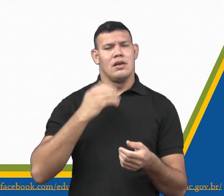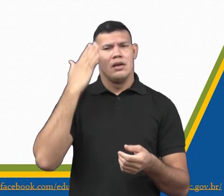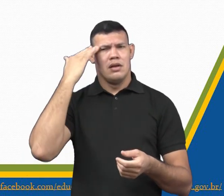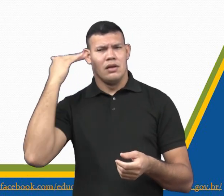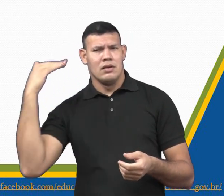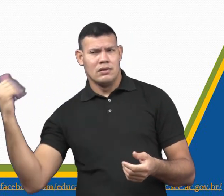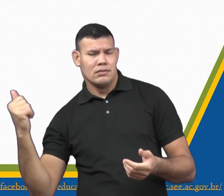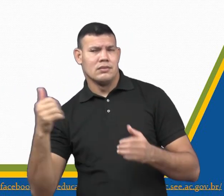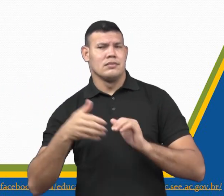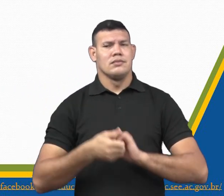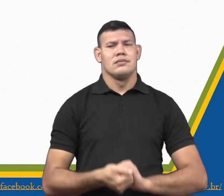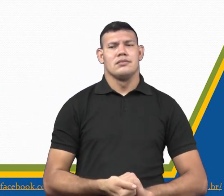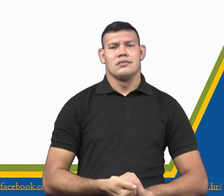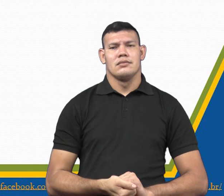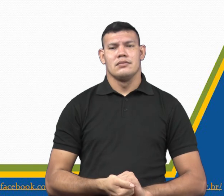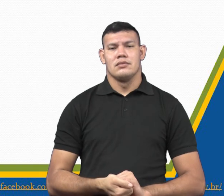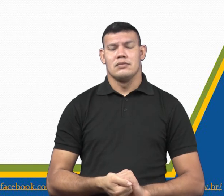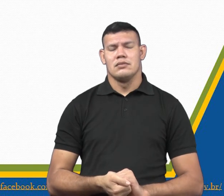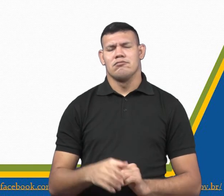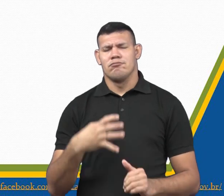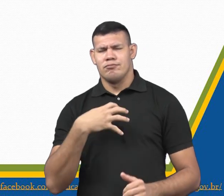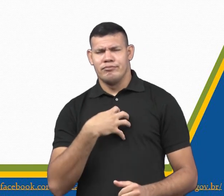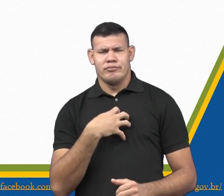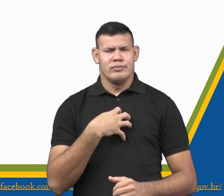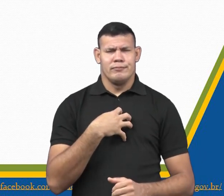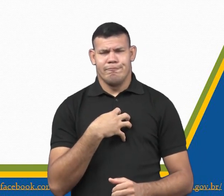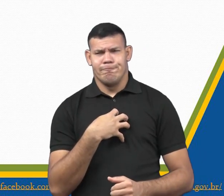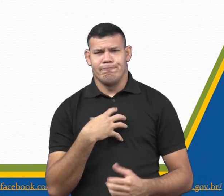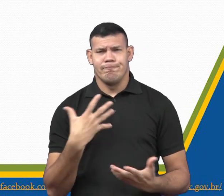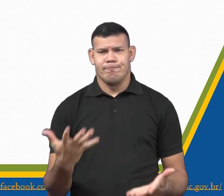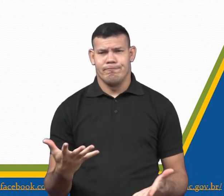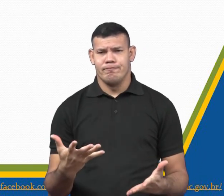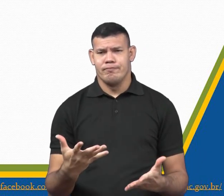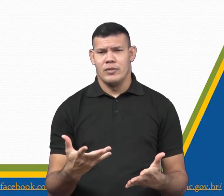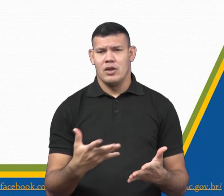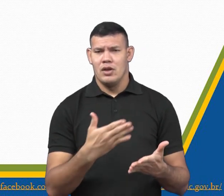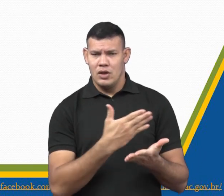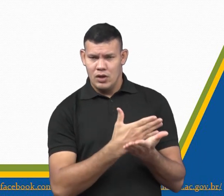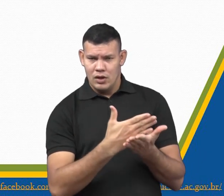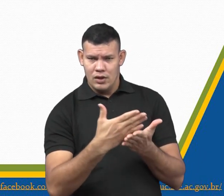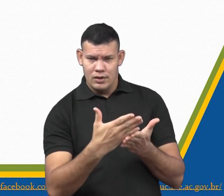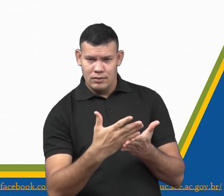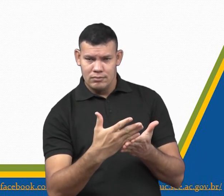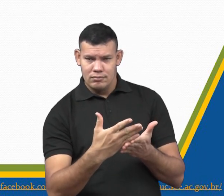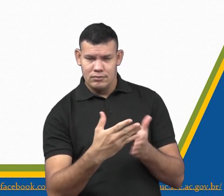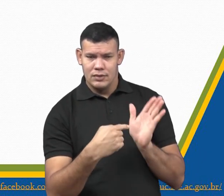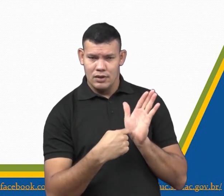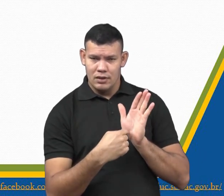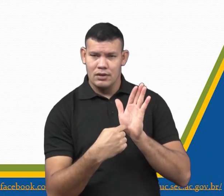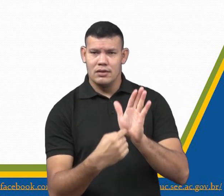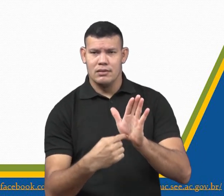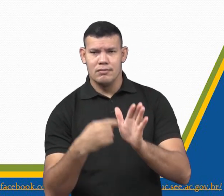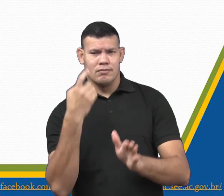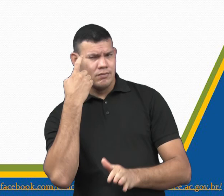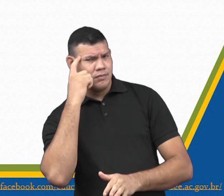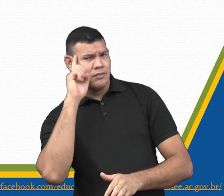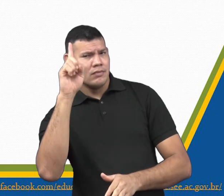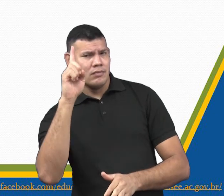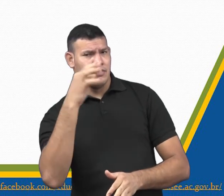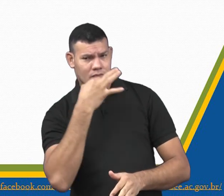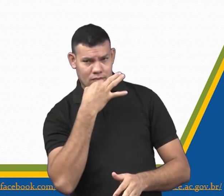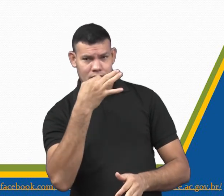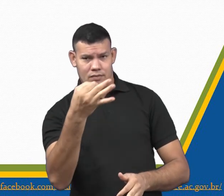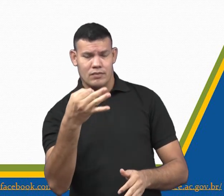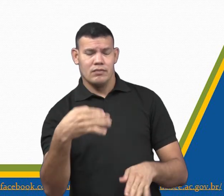contrário à introdução. Desse modo, devemos perceber que, na introdução, ele apresentou uma